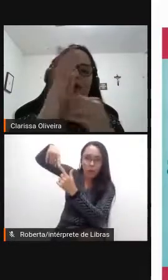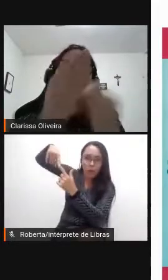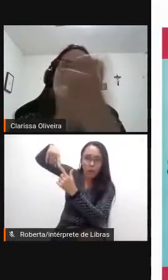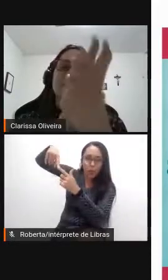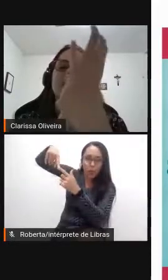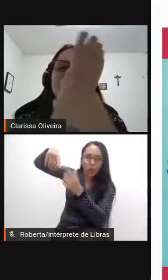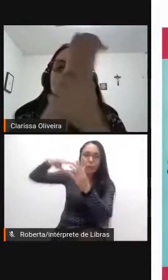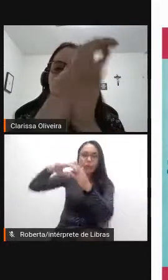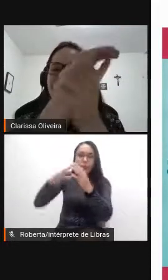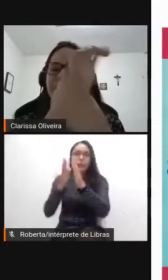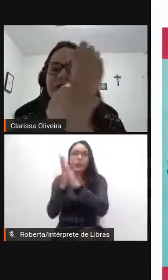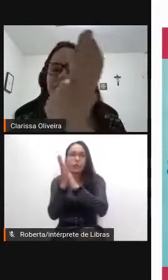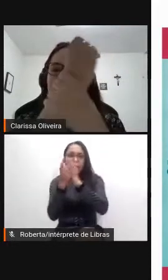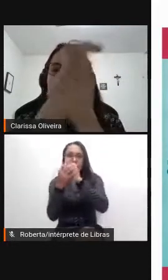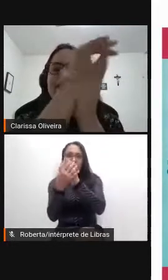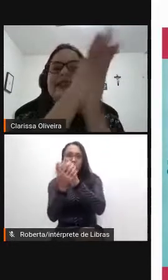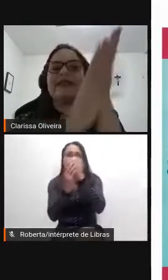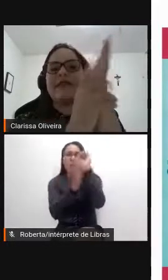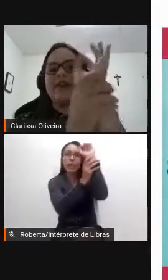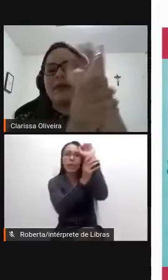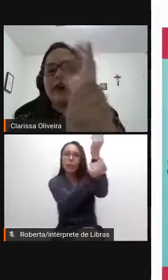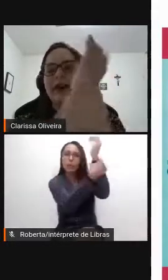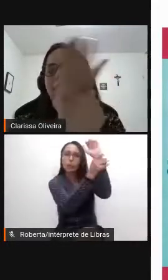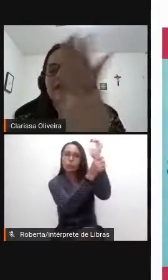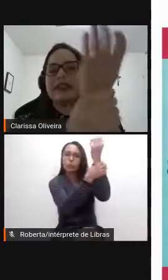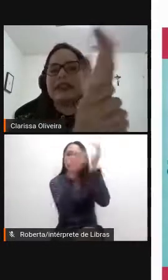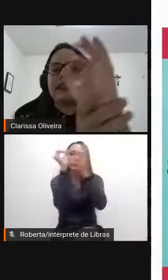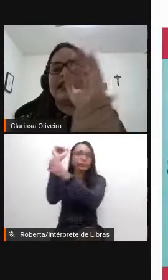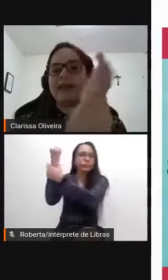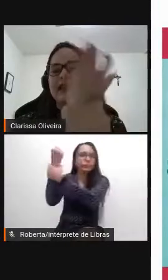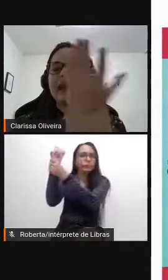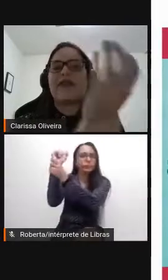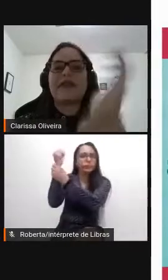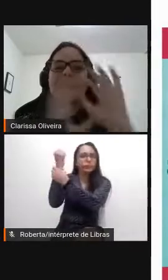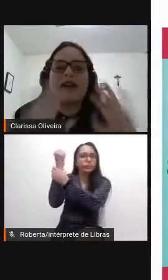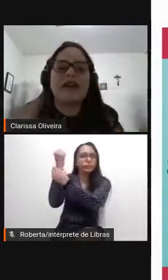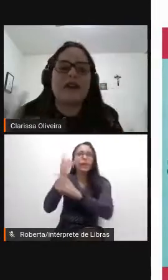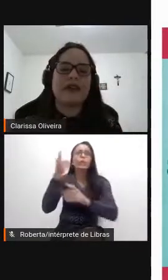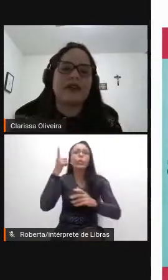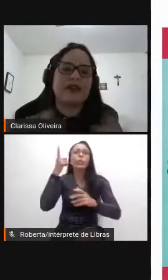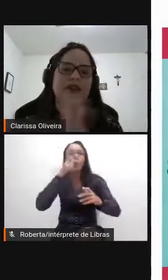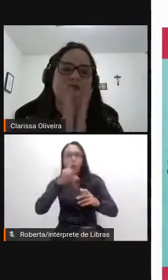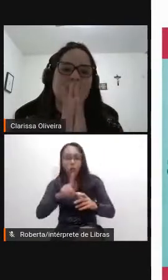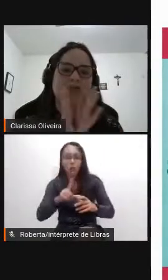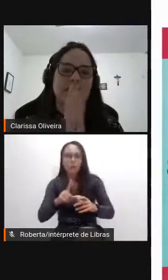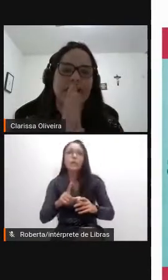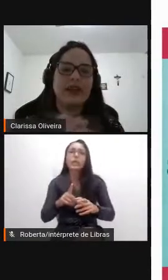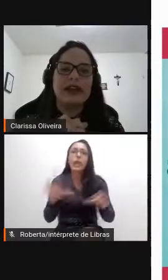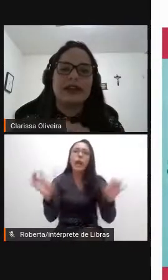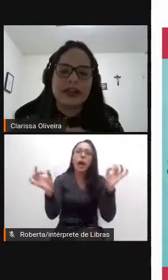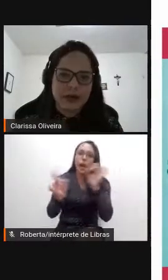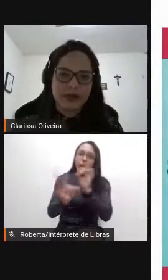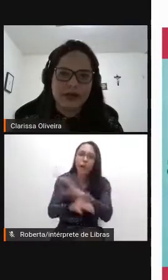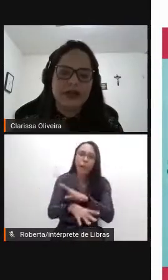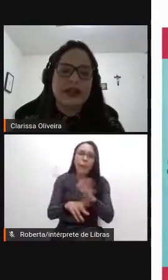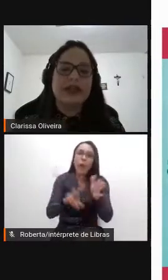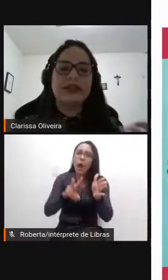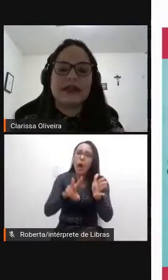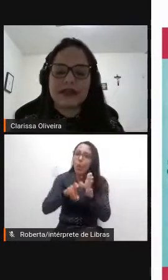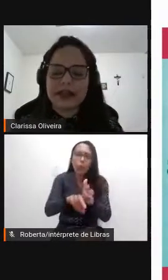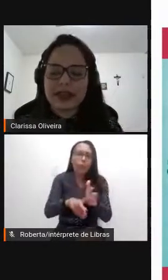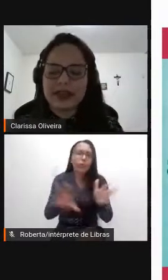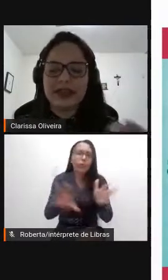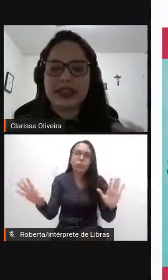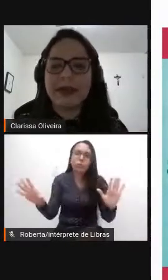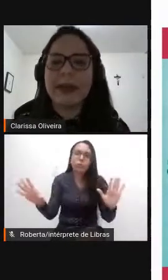do outro, e punhos. Dessa forma, eu consegui eliminar qualquer coronavírus que esteja nas mãos.